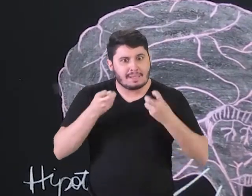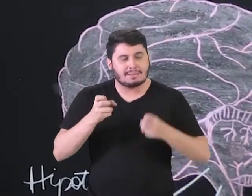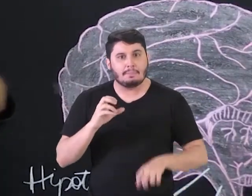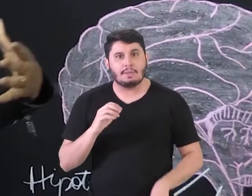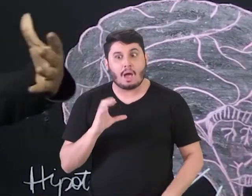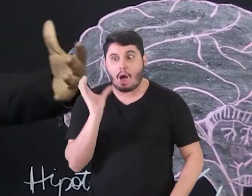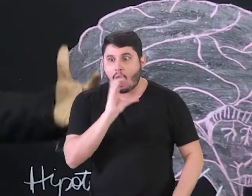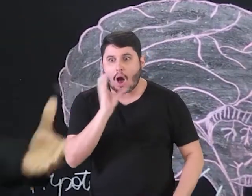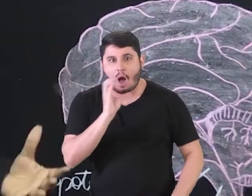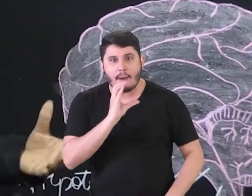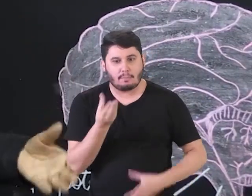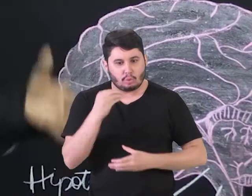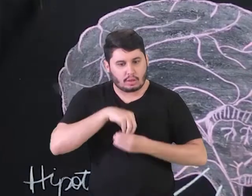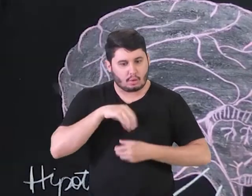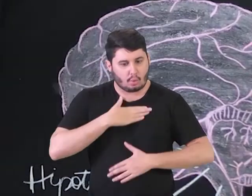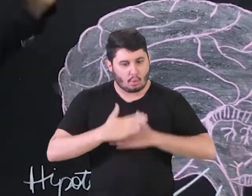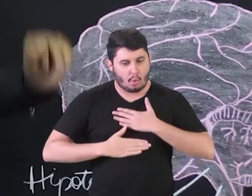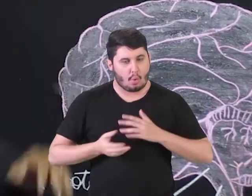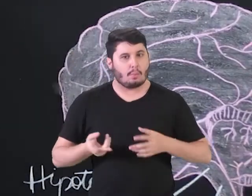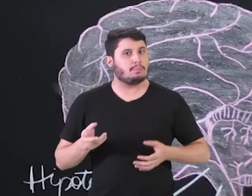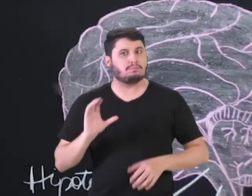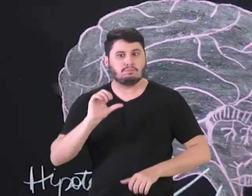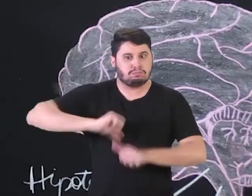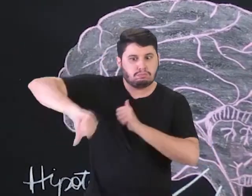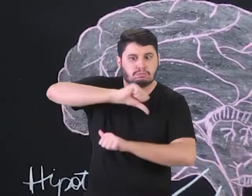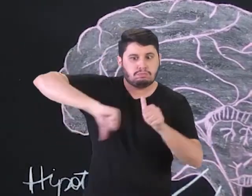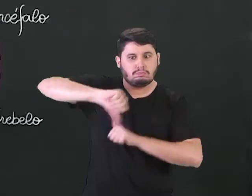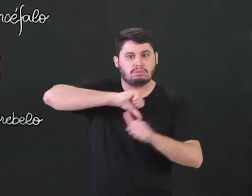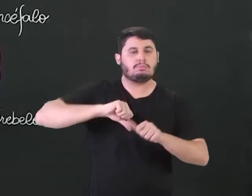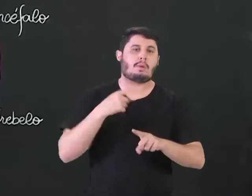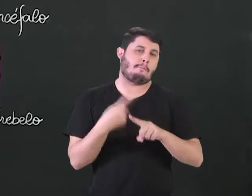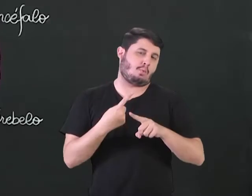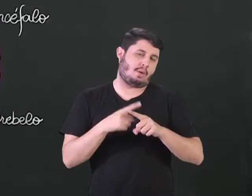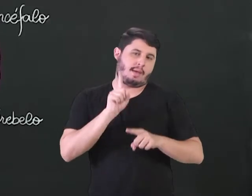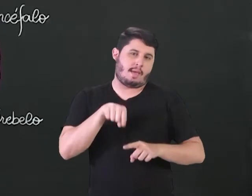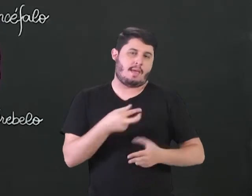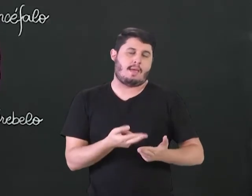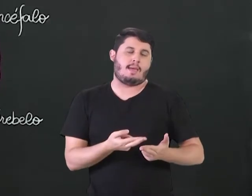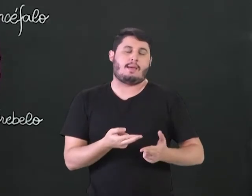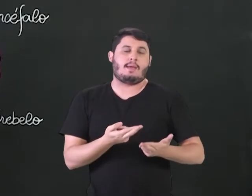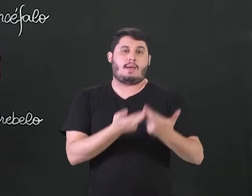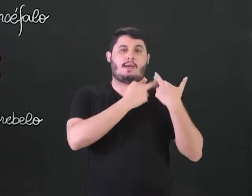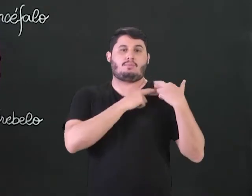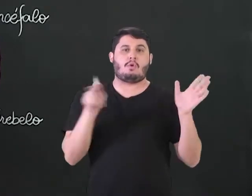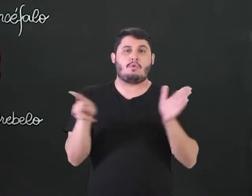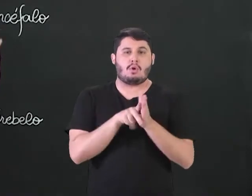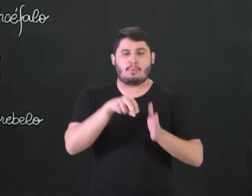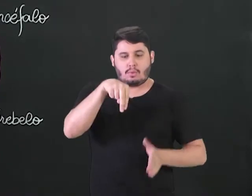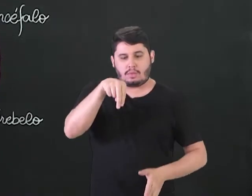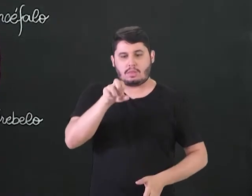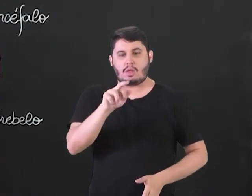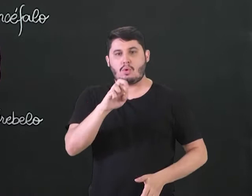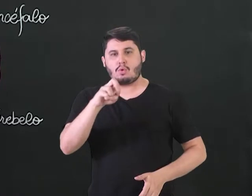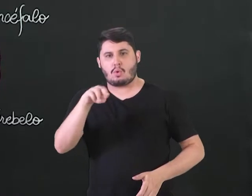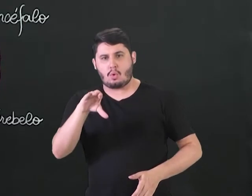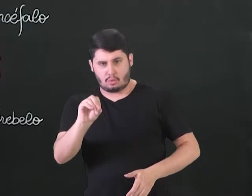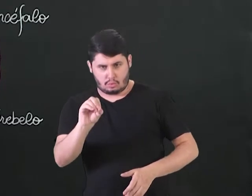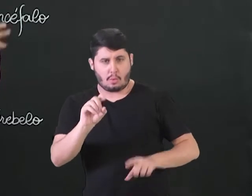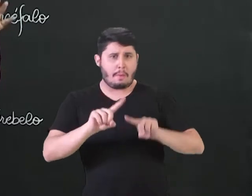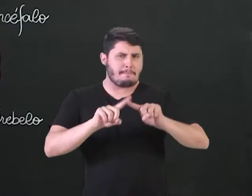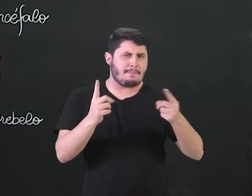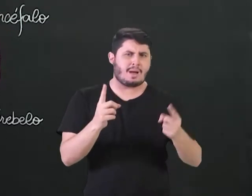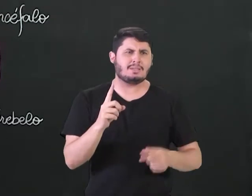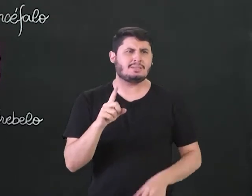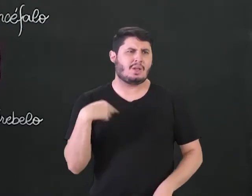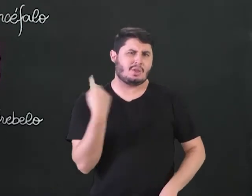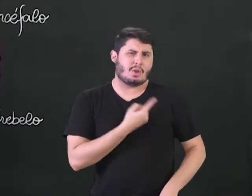isso. Quem está levando essas informações? Os neurônios. Porém, é muito comum a gente pensar que a gente só tem neurônio. Ah,